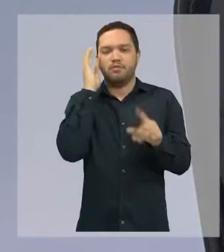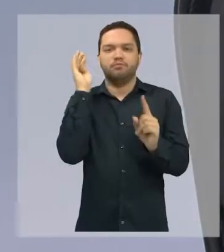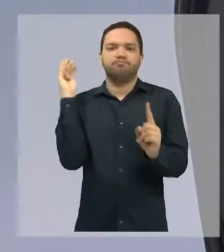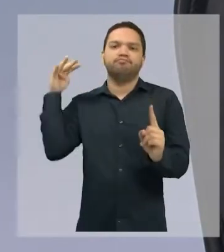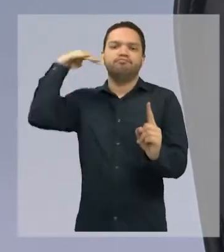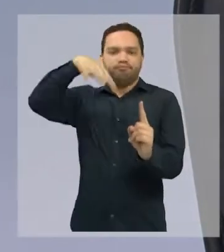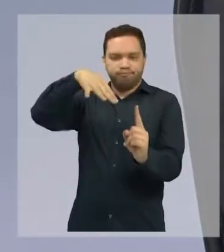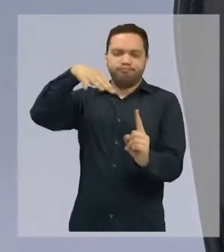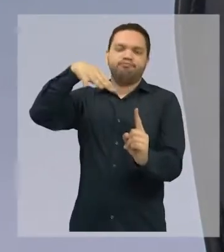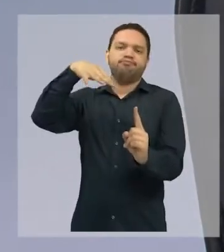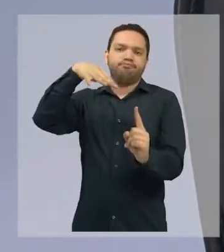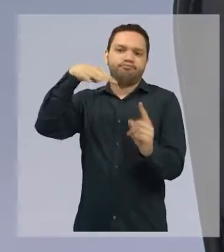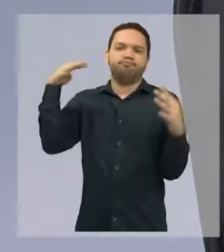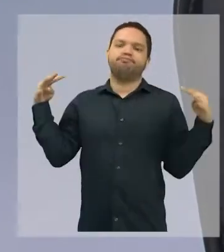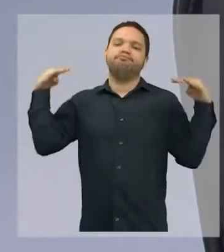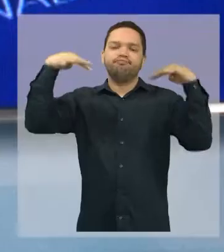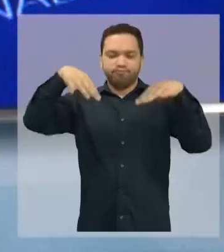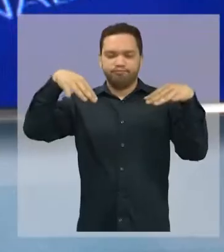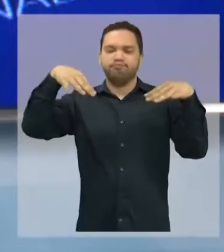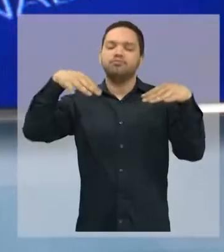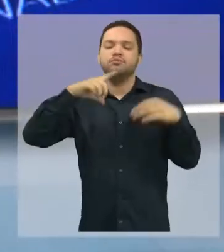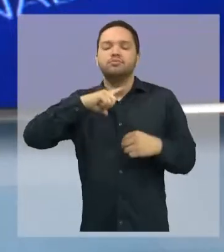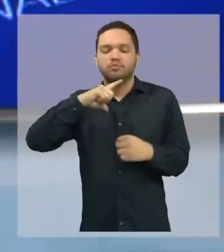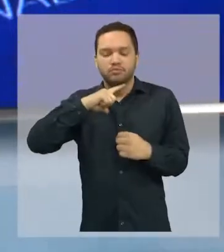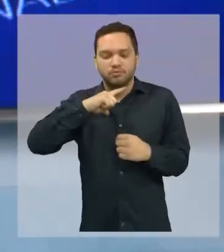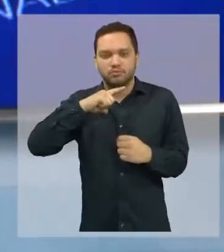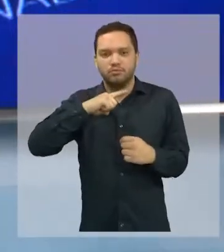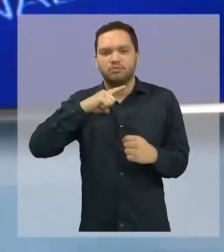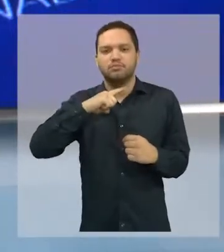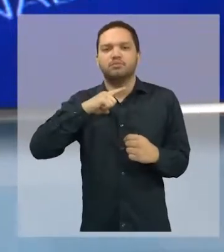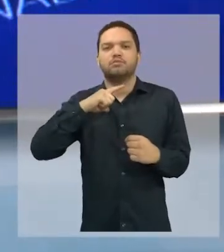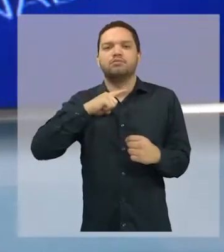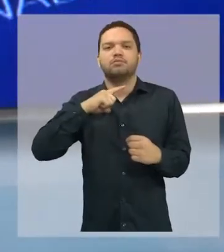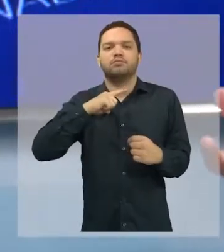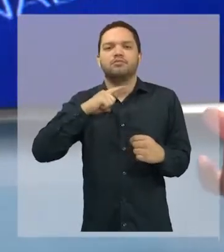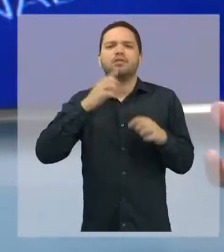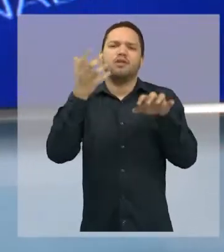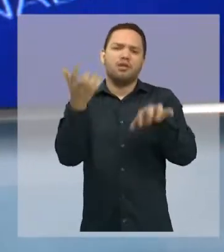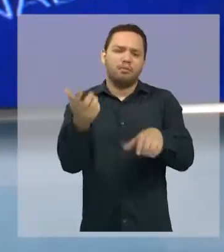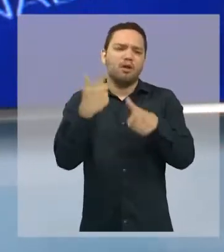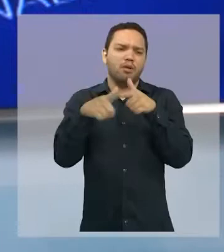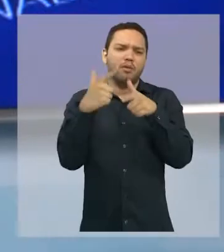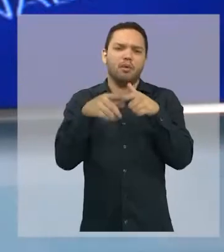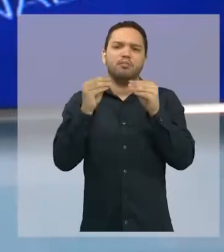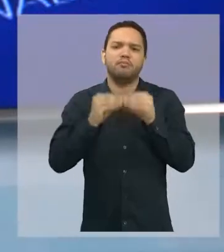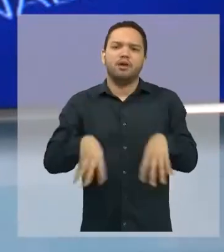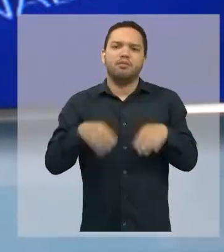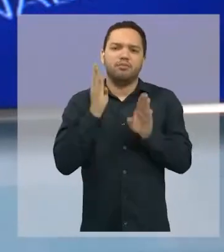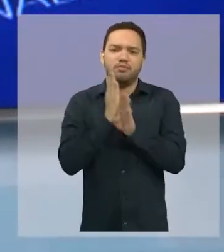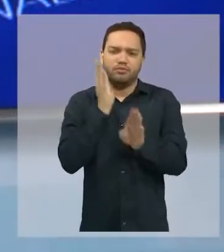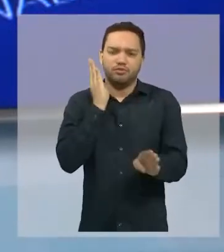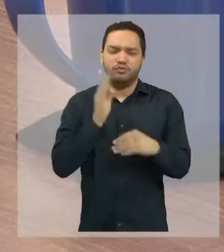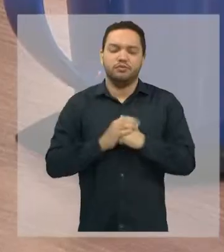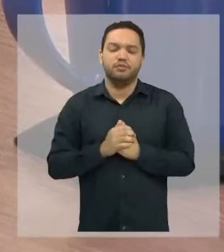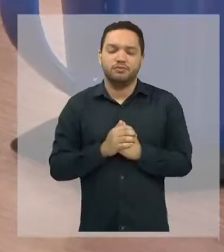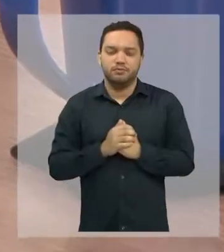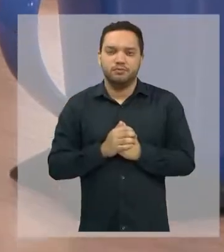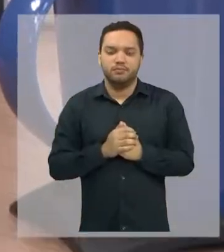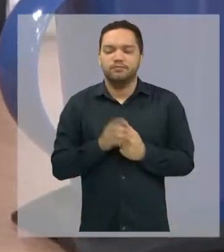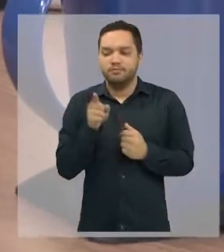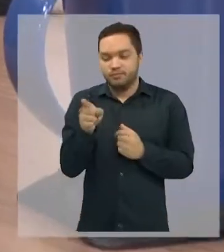mais visibilidade, né? E que tem gerado, inclusive, grande desgaste para o Congresso Nacional. Professor Rui,